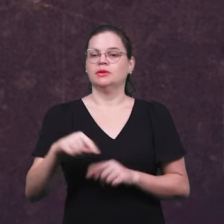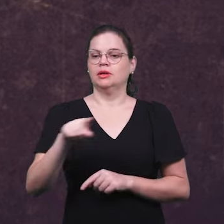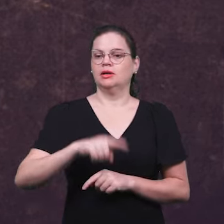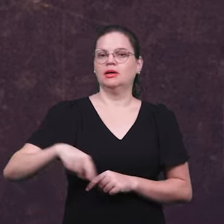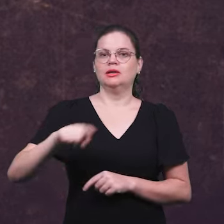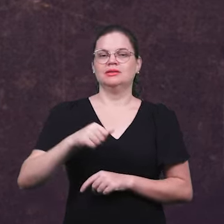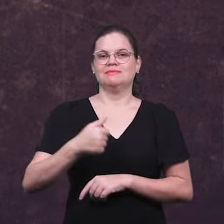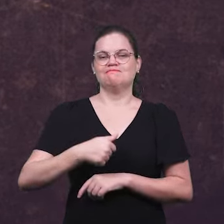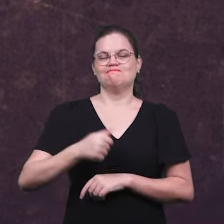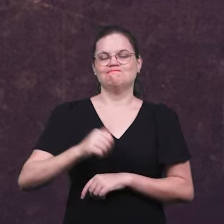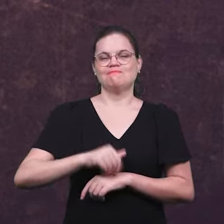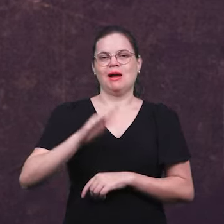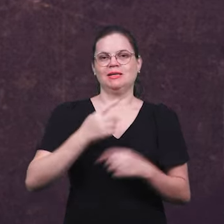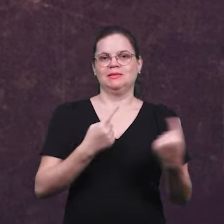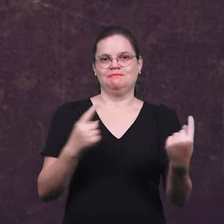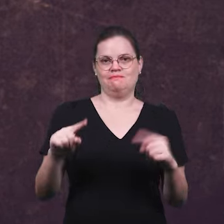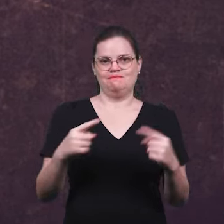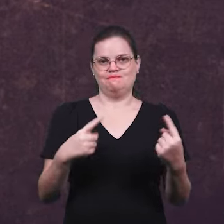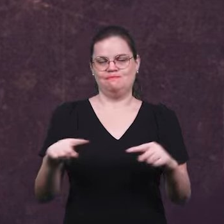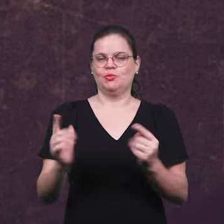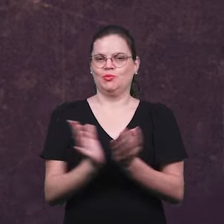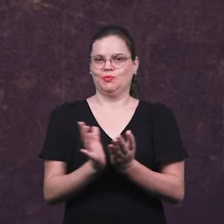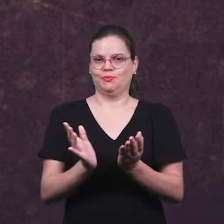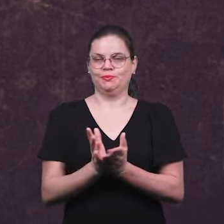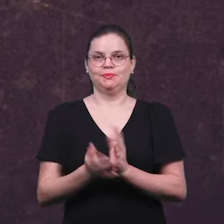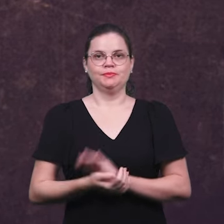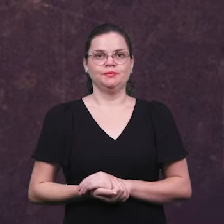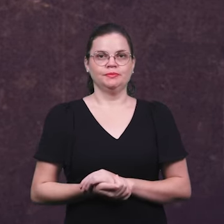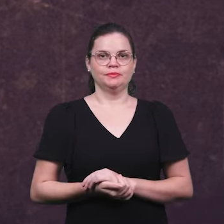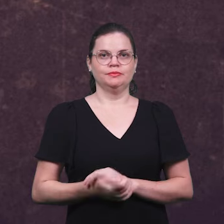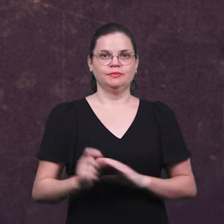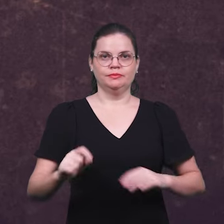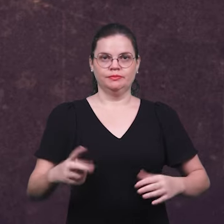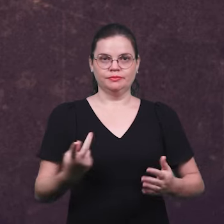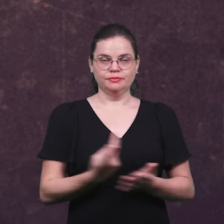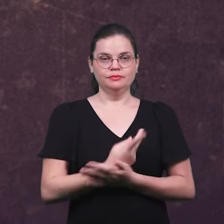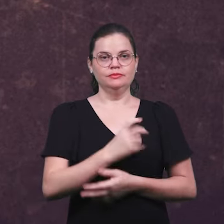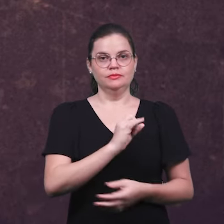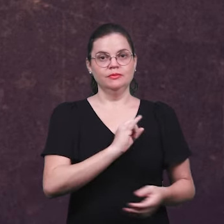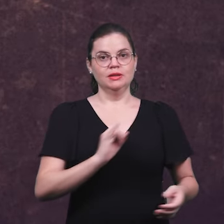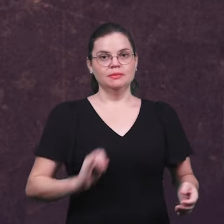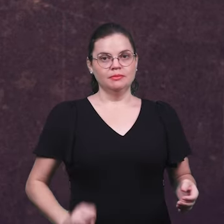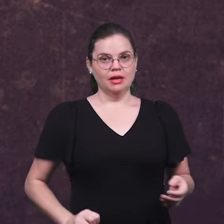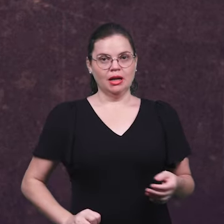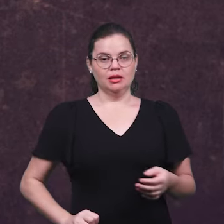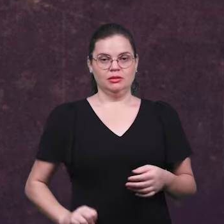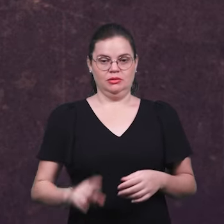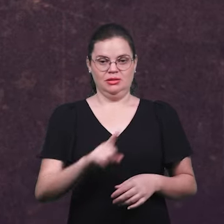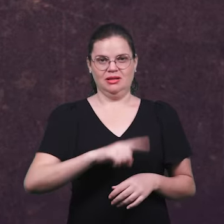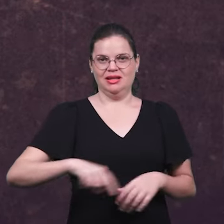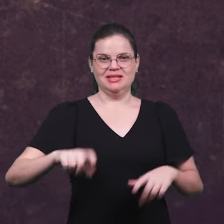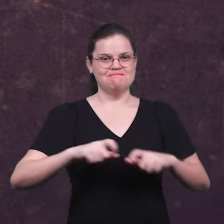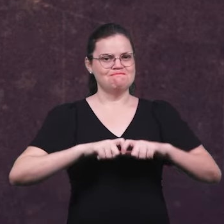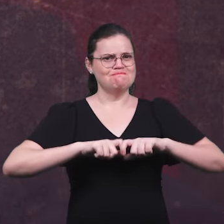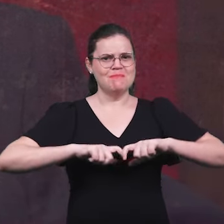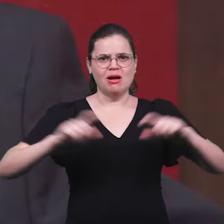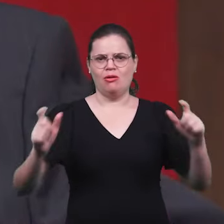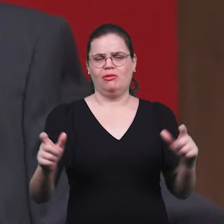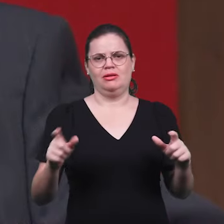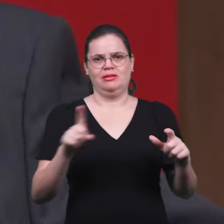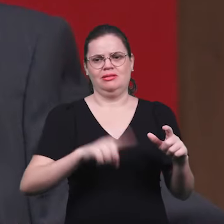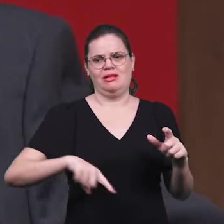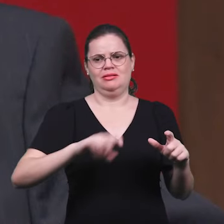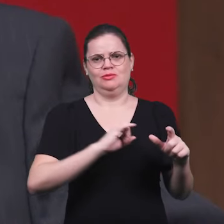perseguição. Mas os imperadores, quase na sua maioria absoluta,